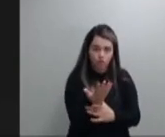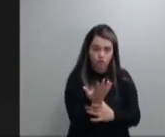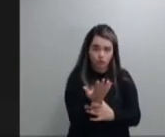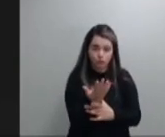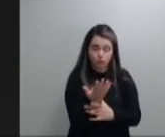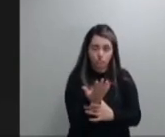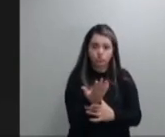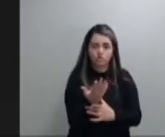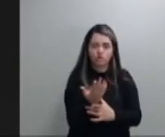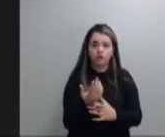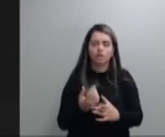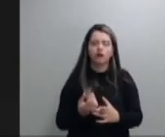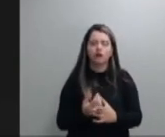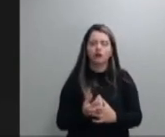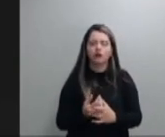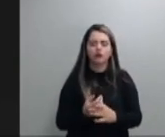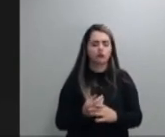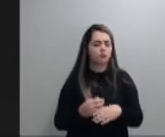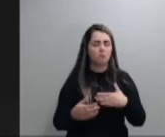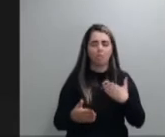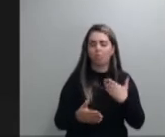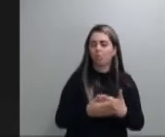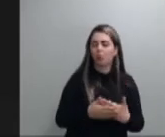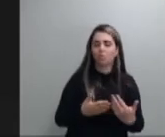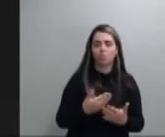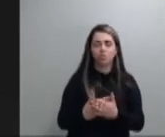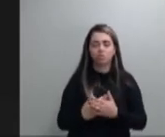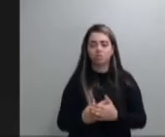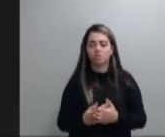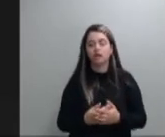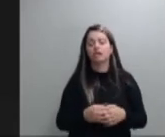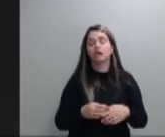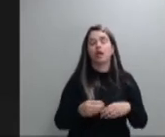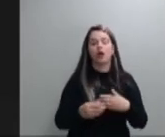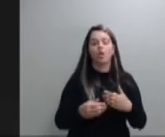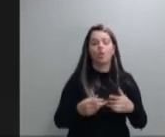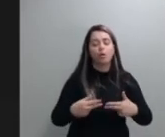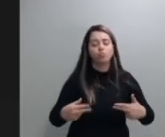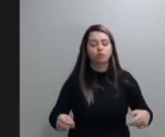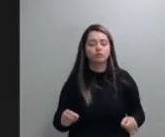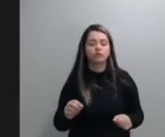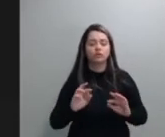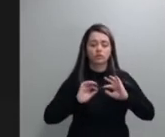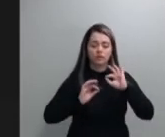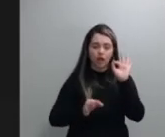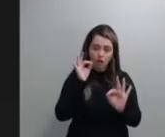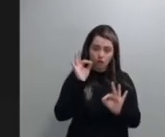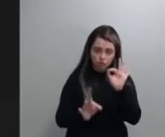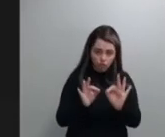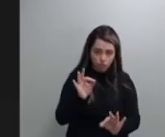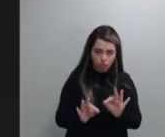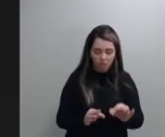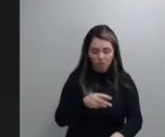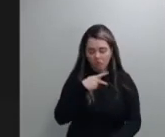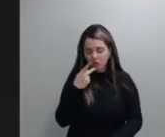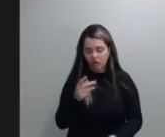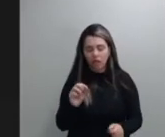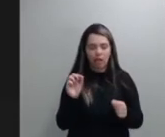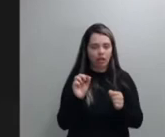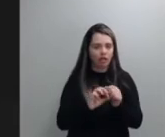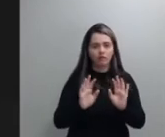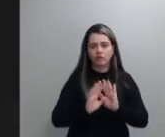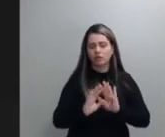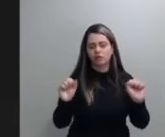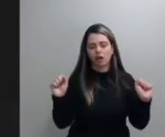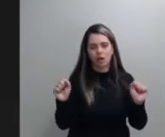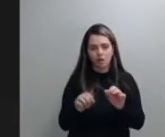contra qualquer acordo com decisão do Conselho Nacional de Justiça, portanto, absolutamente incabível se falar em abertura da competência do Supremo Tribunal